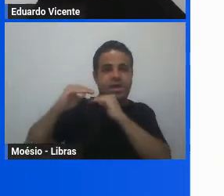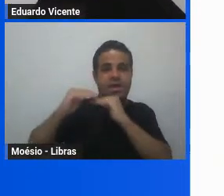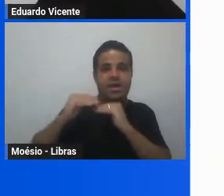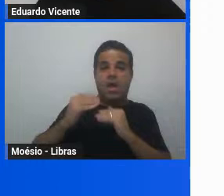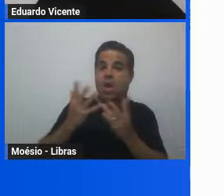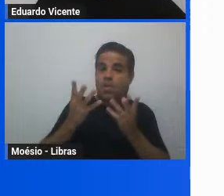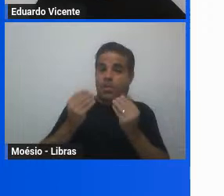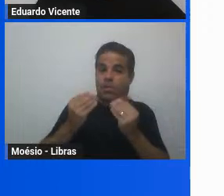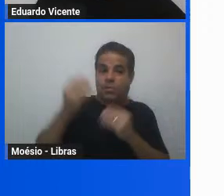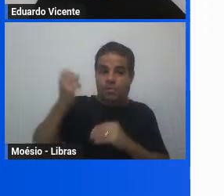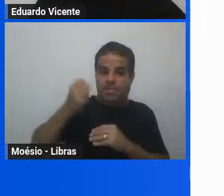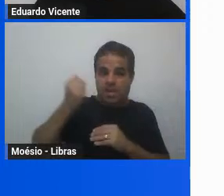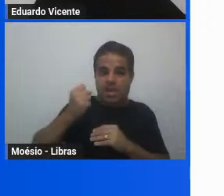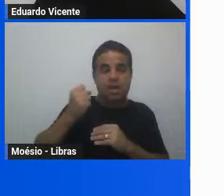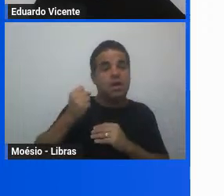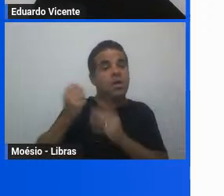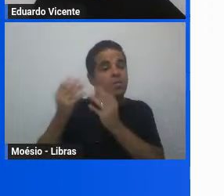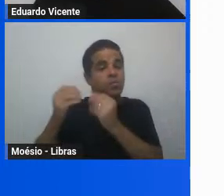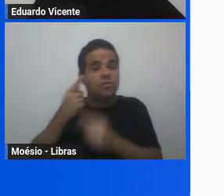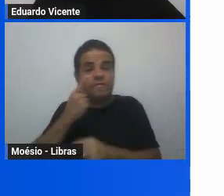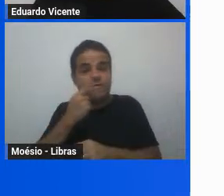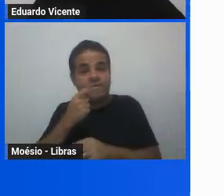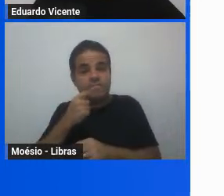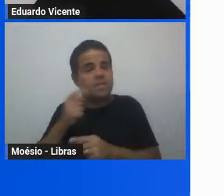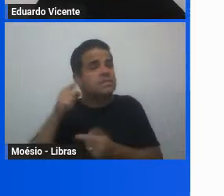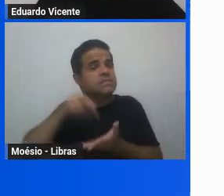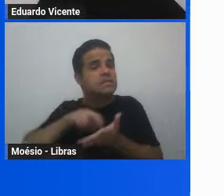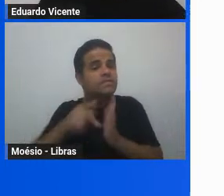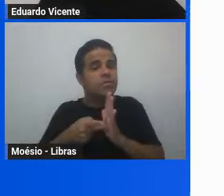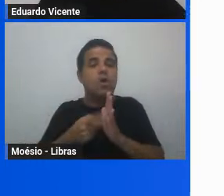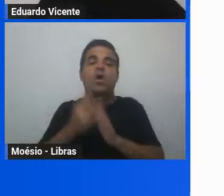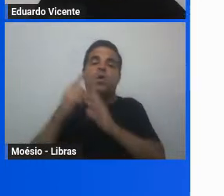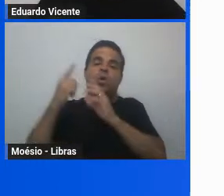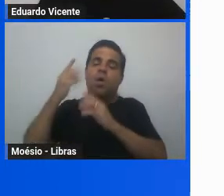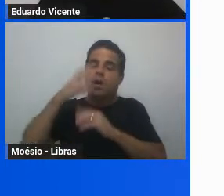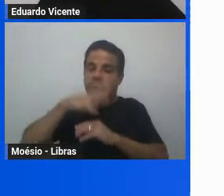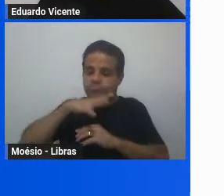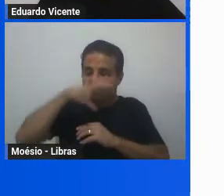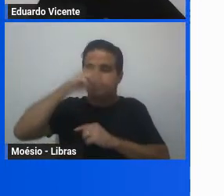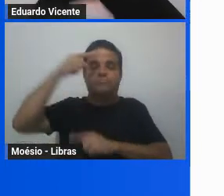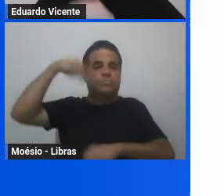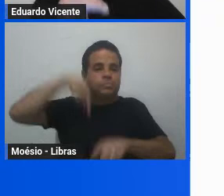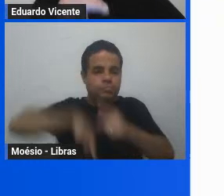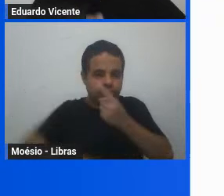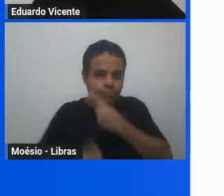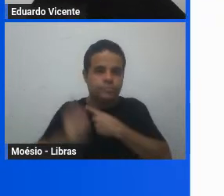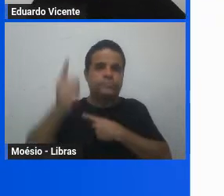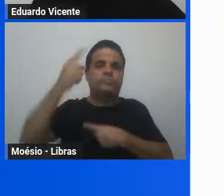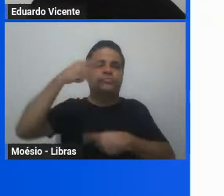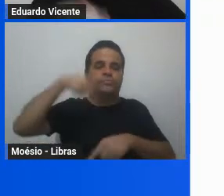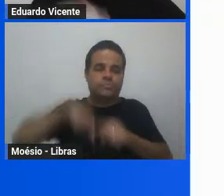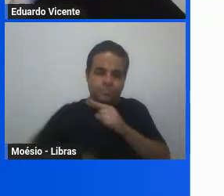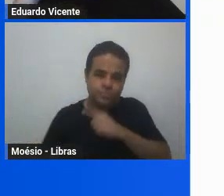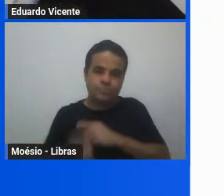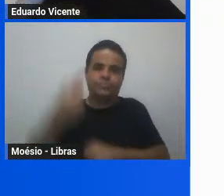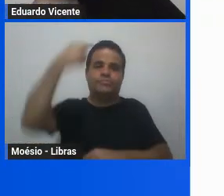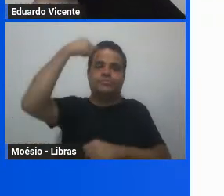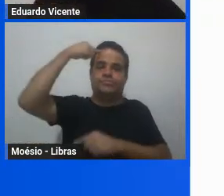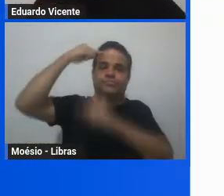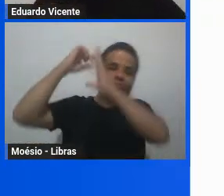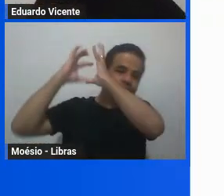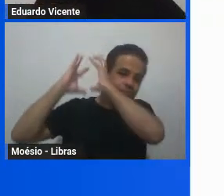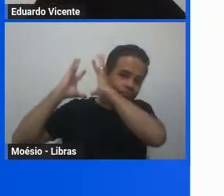vermelho. Significa que o oxigênio vai conseguir chegar até a cabeça, o encéfalo, e